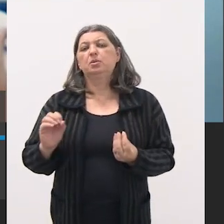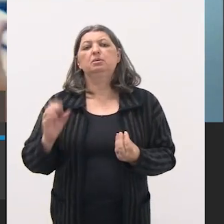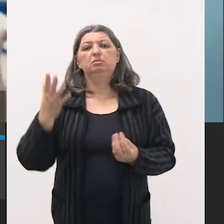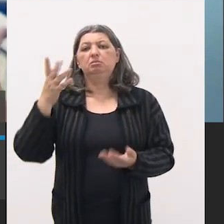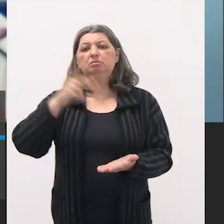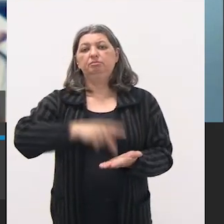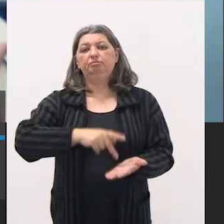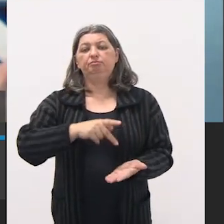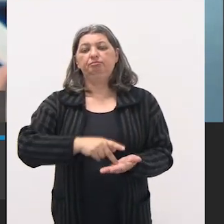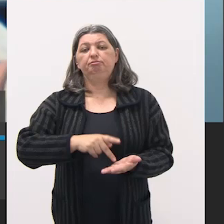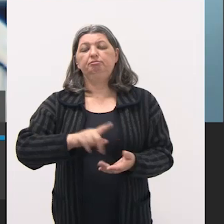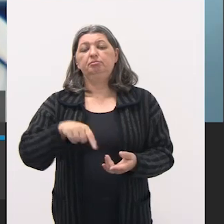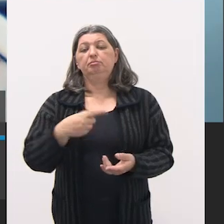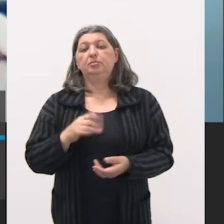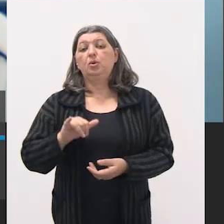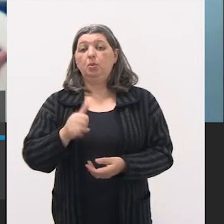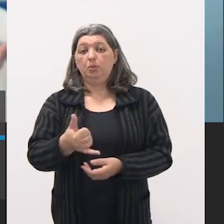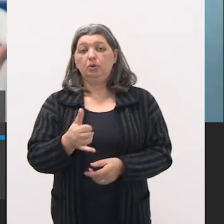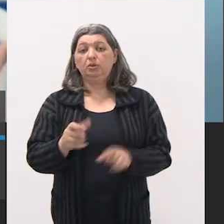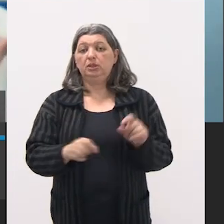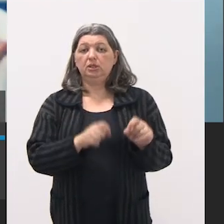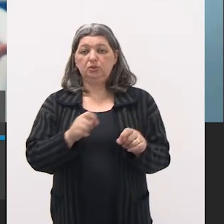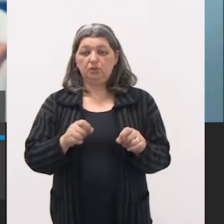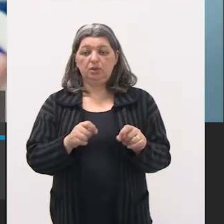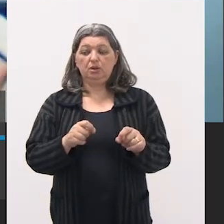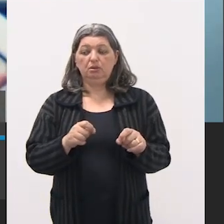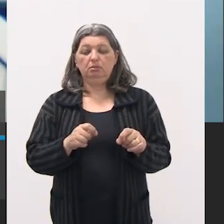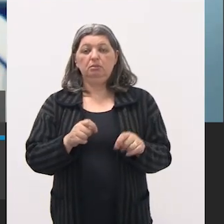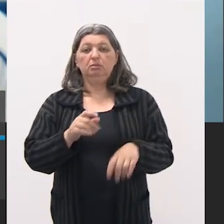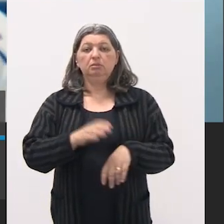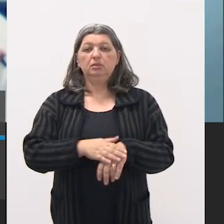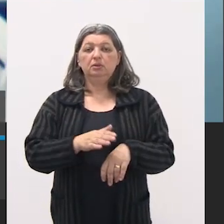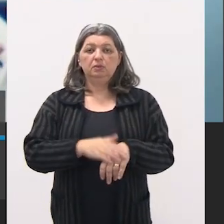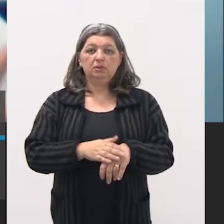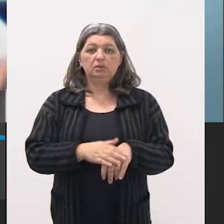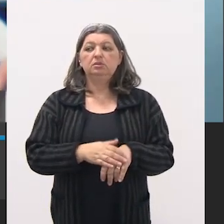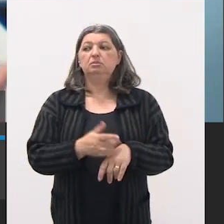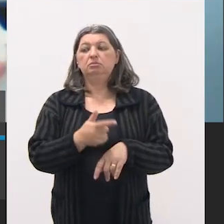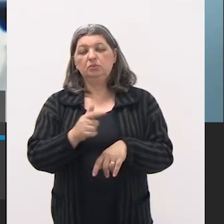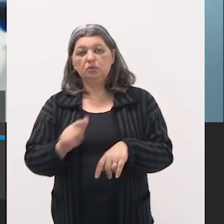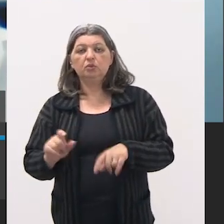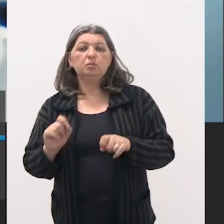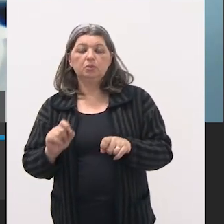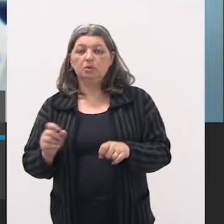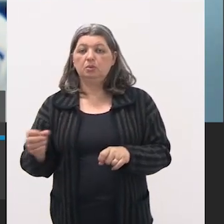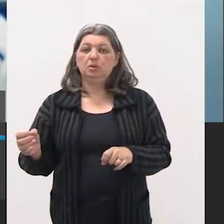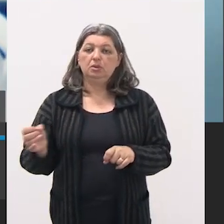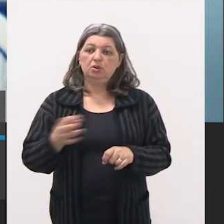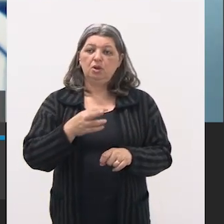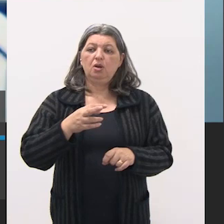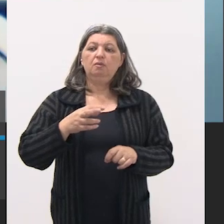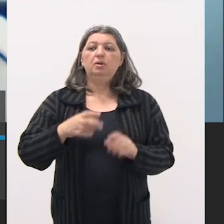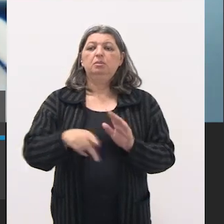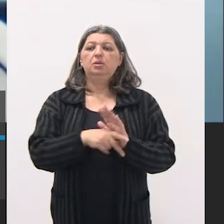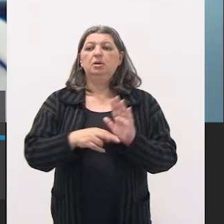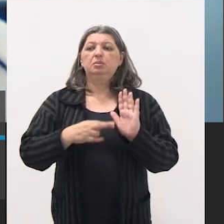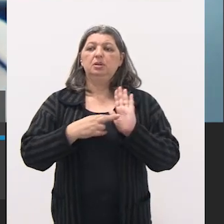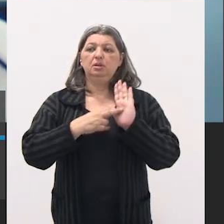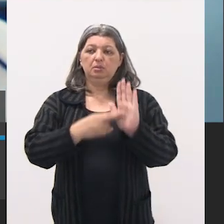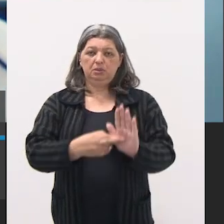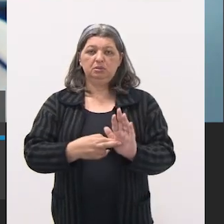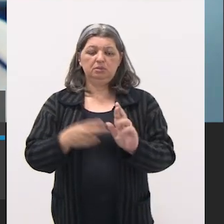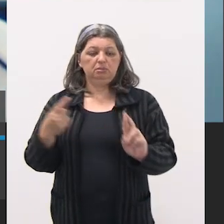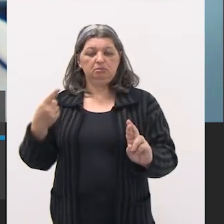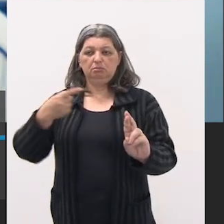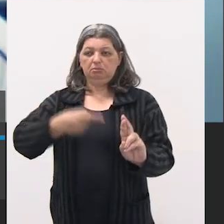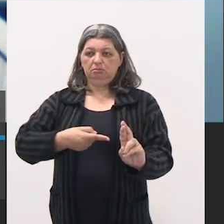uma oportunidade para a reconstrução de novas representatividades. Porque a sociedade ela é dinâmica,